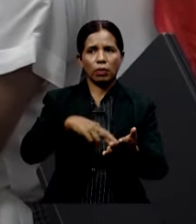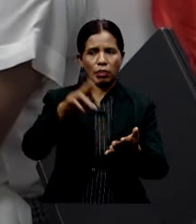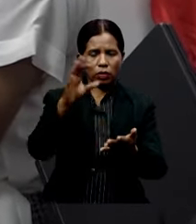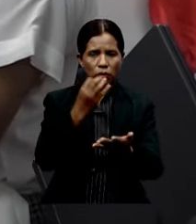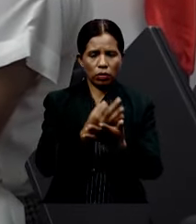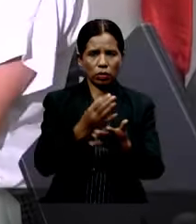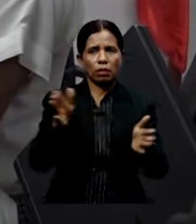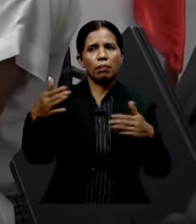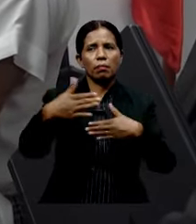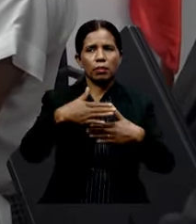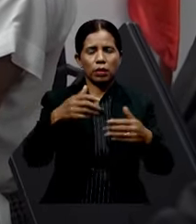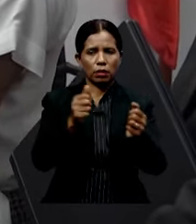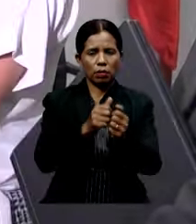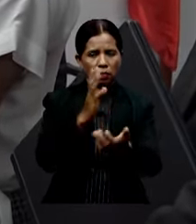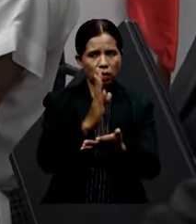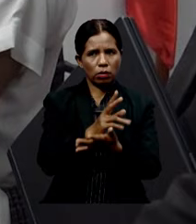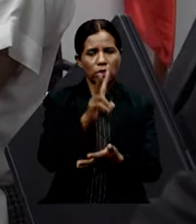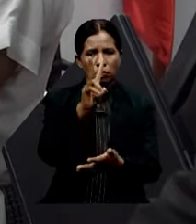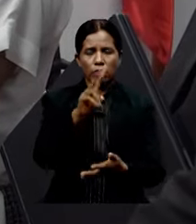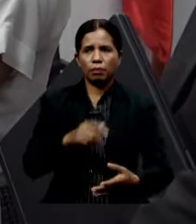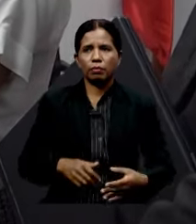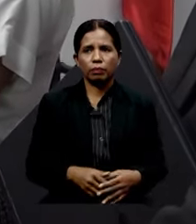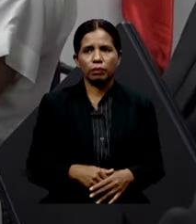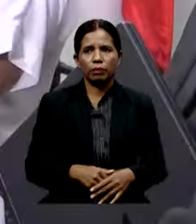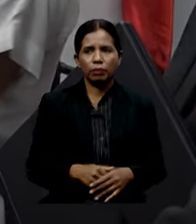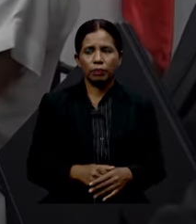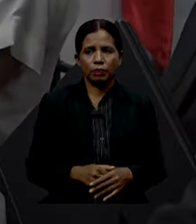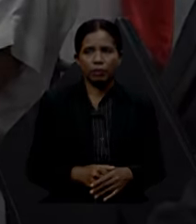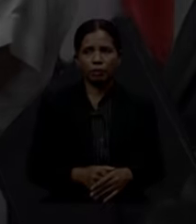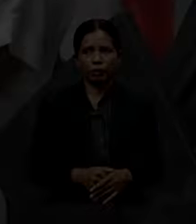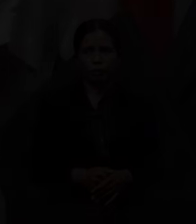o montante basic bilhão rua. Luciano Amaral, Zaime dos Santos, GMN.